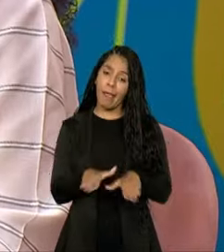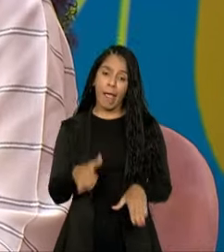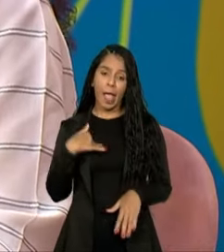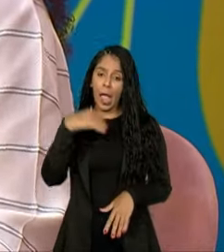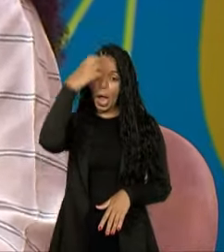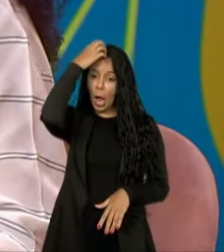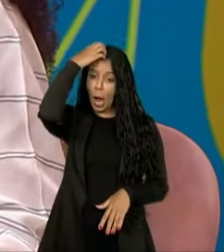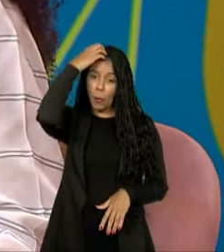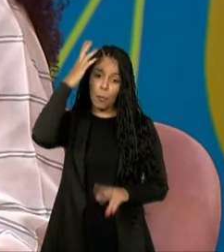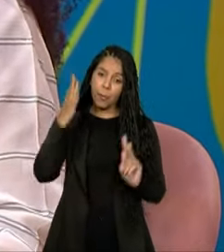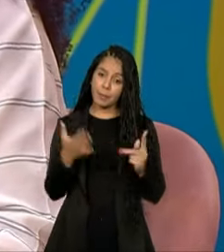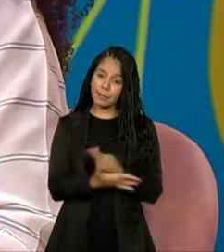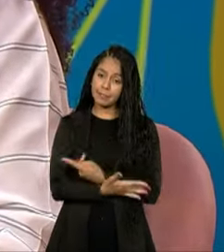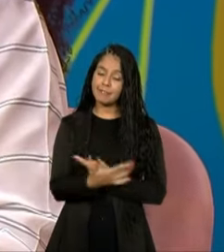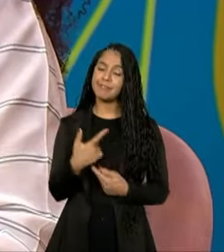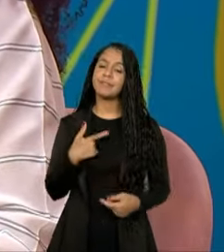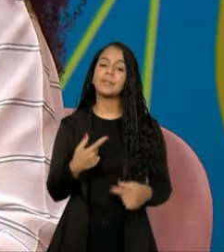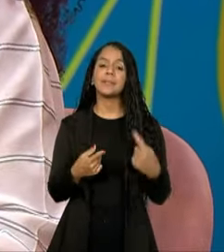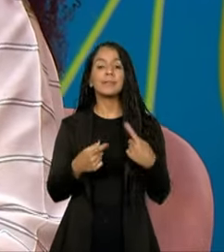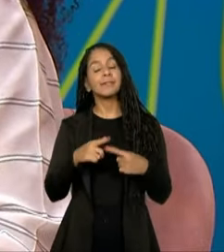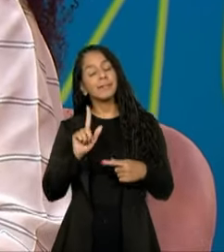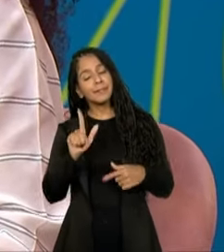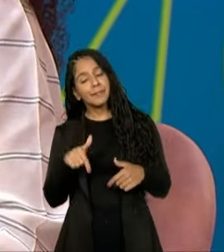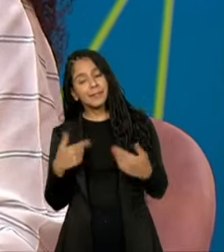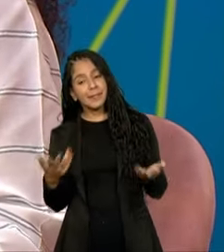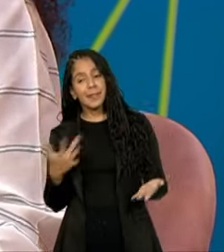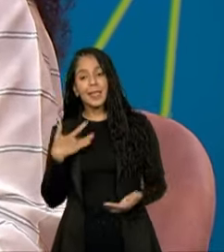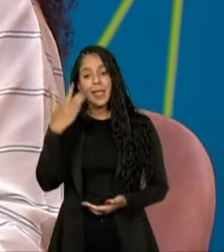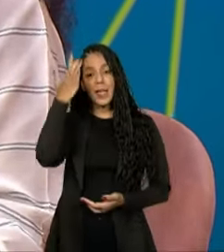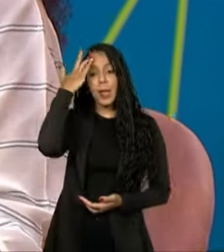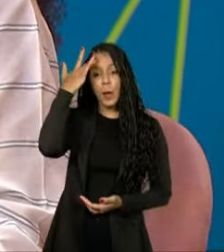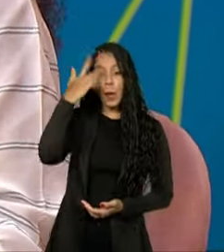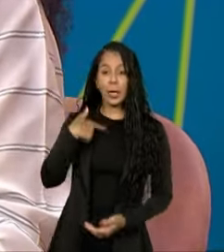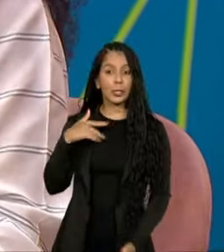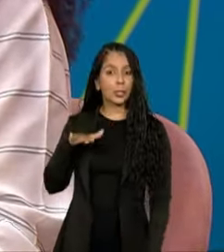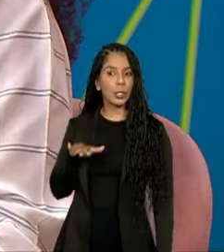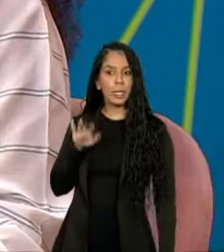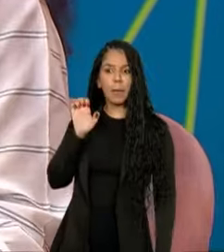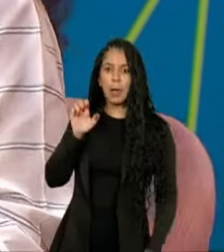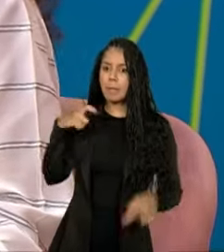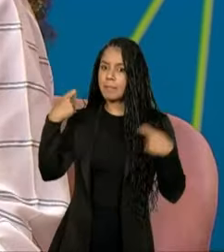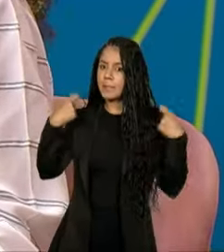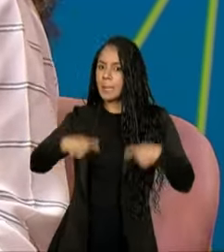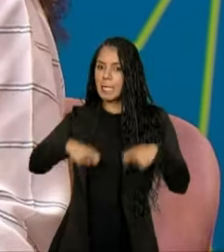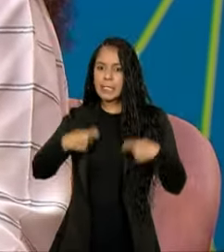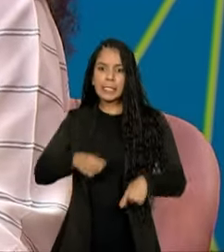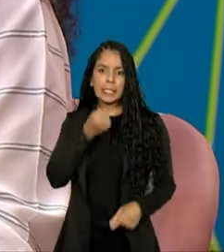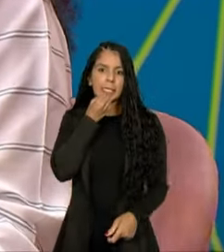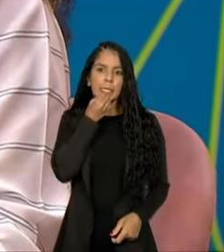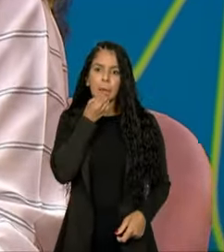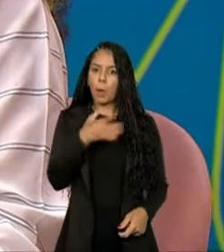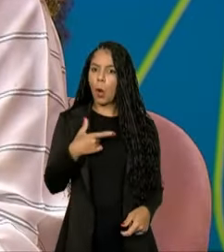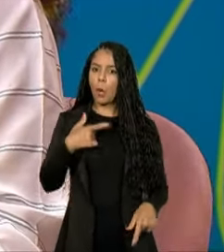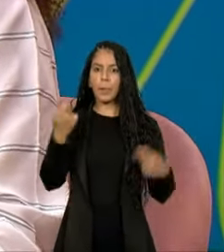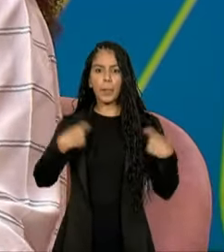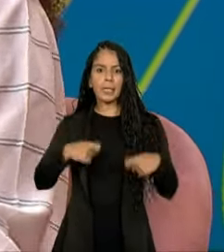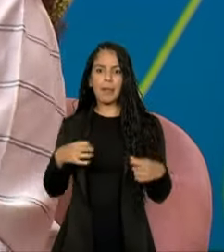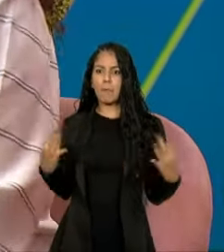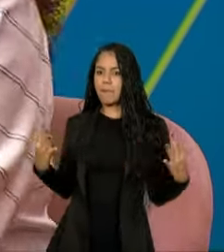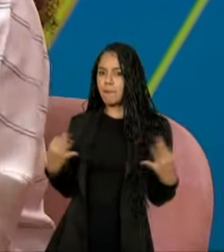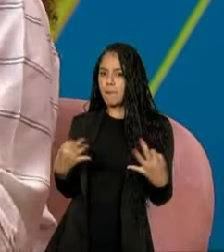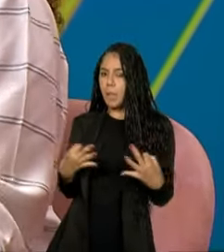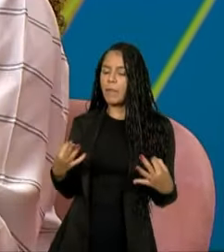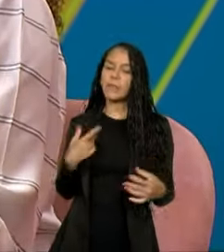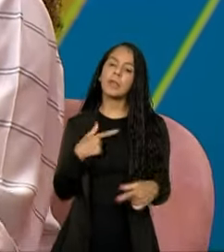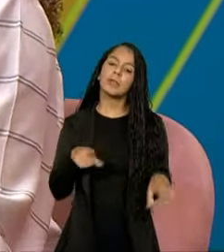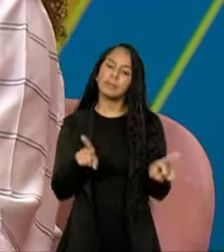de quê? Pois é, eu acho que a mãe, aquela história da mãe suficientemente boa, da mãe que tem que ser boa, tem que ser perfeita. E também